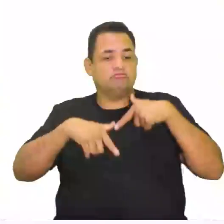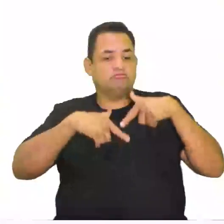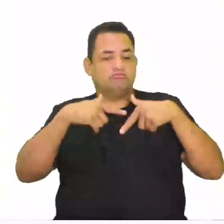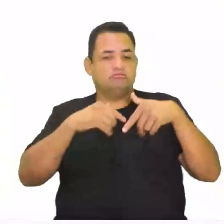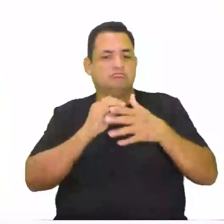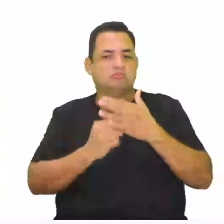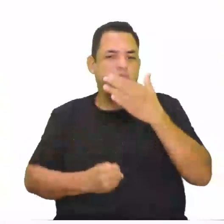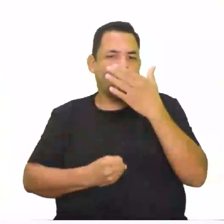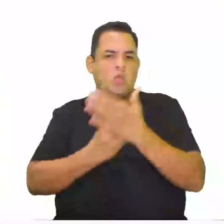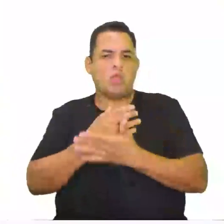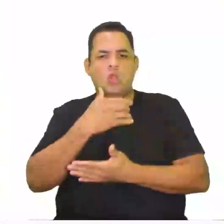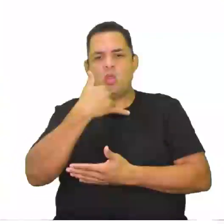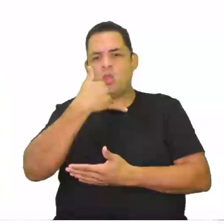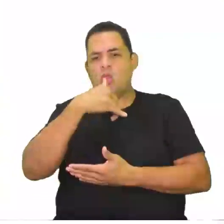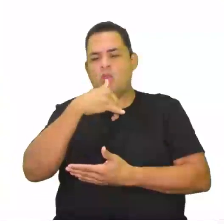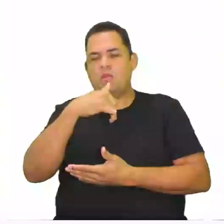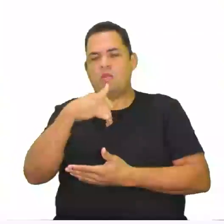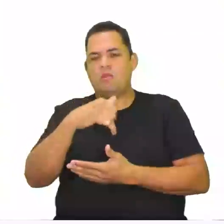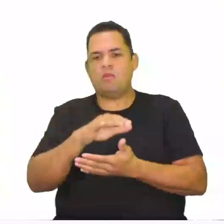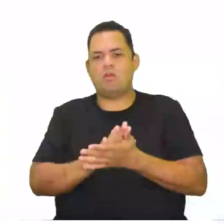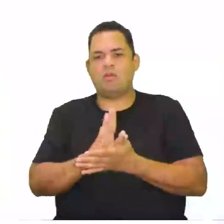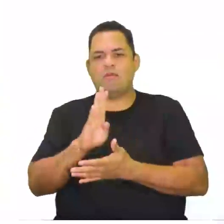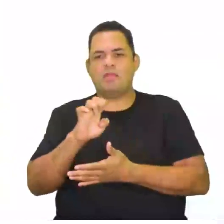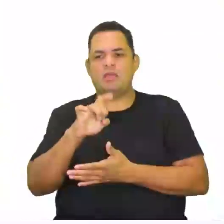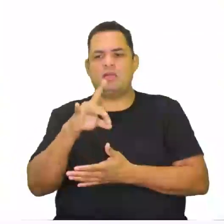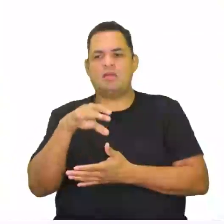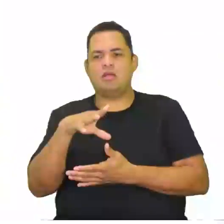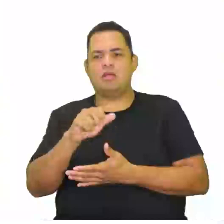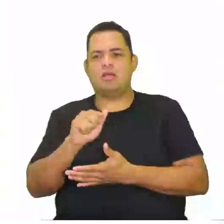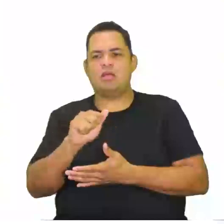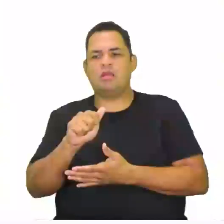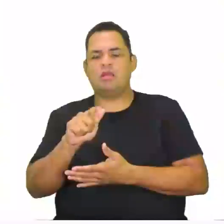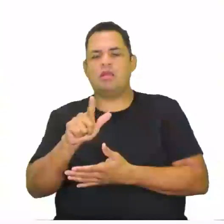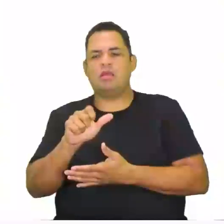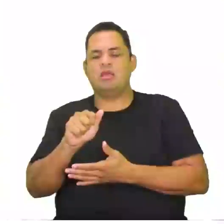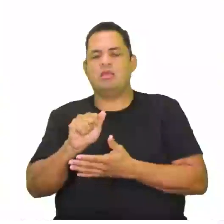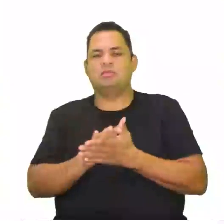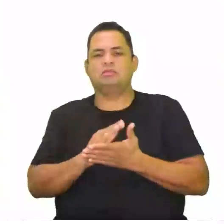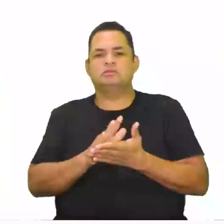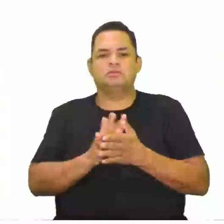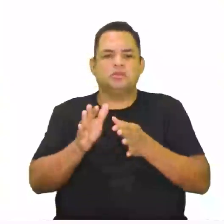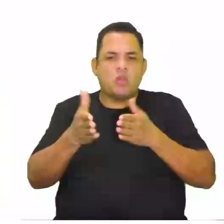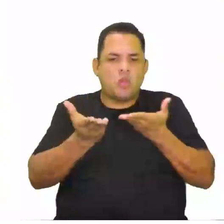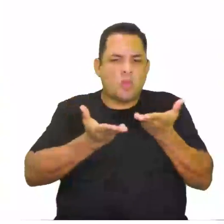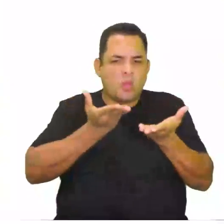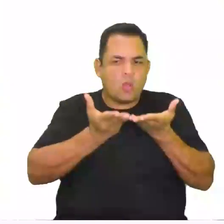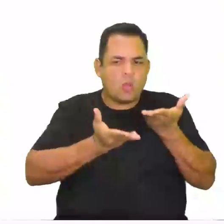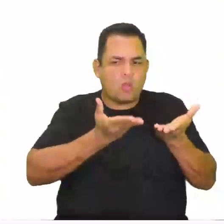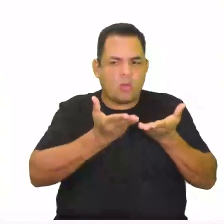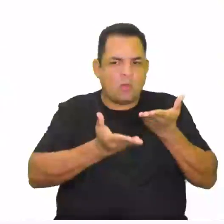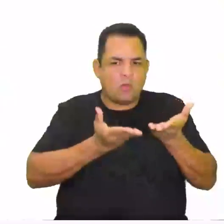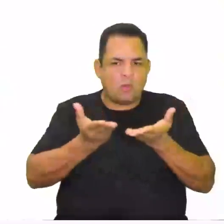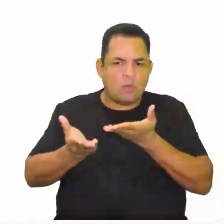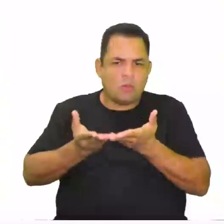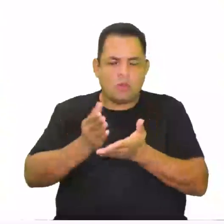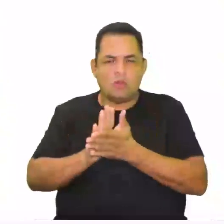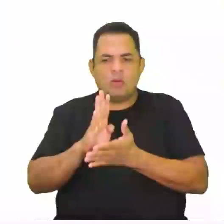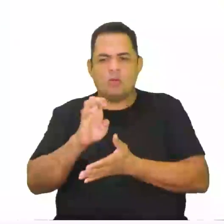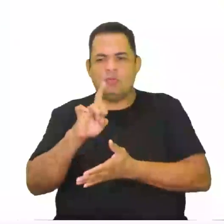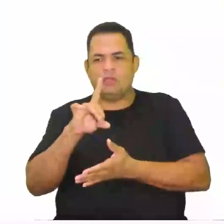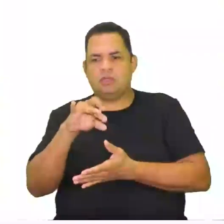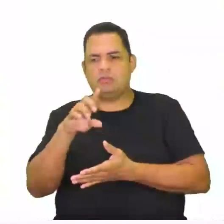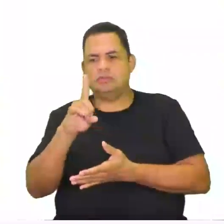que nós falamos na aula anterior, que é o biogás, a partir do tratamento com